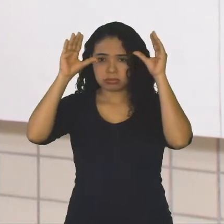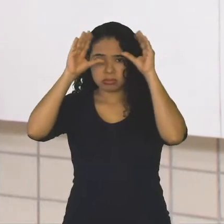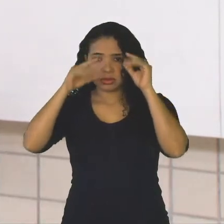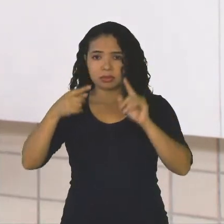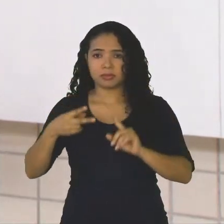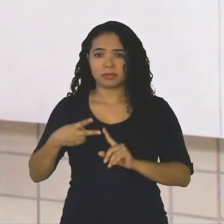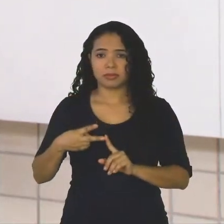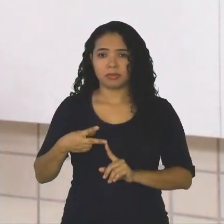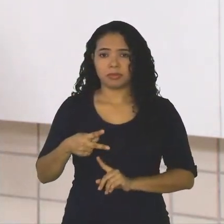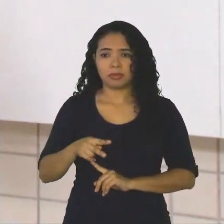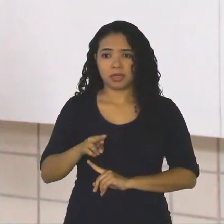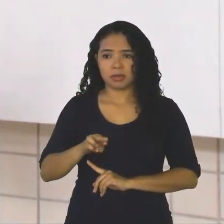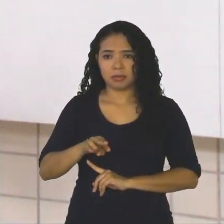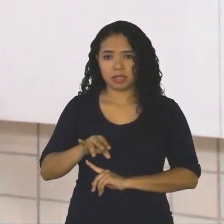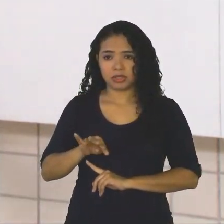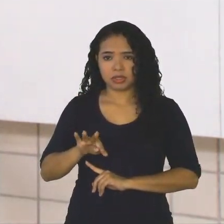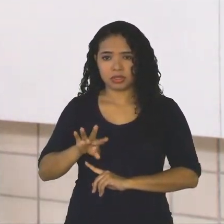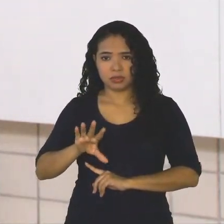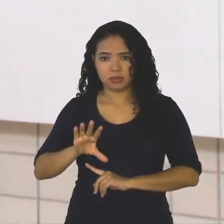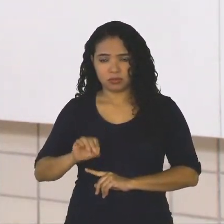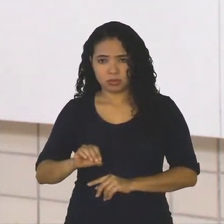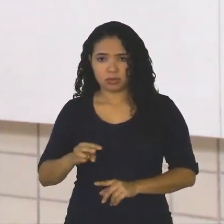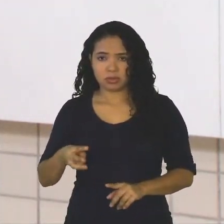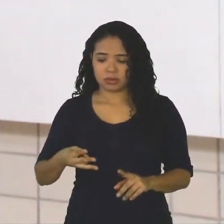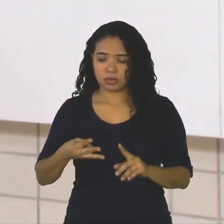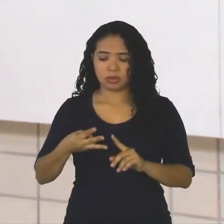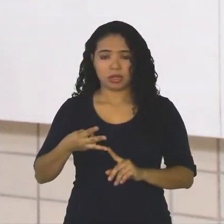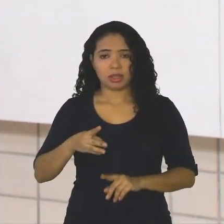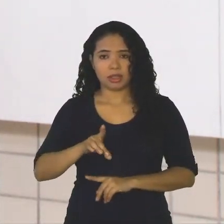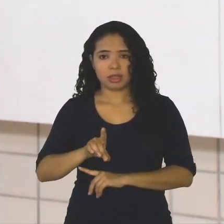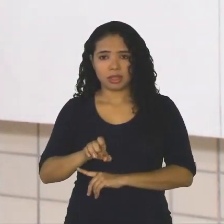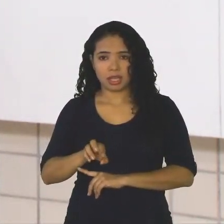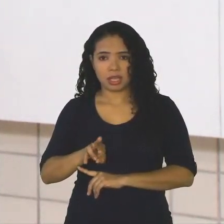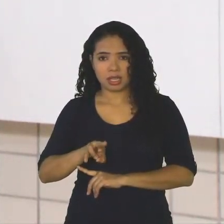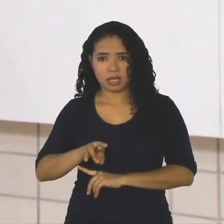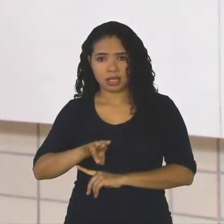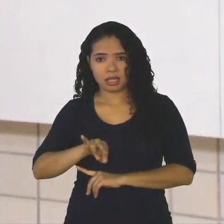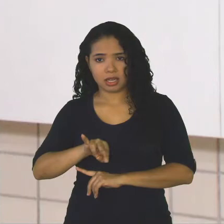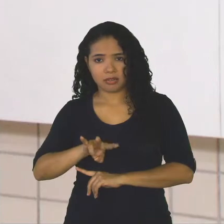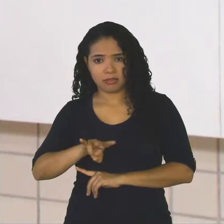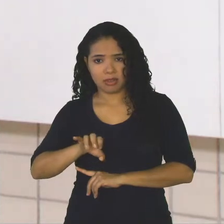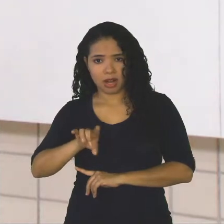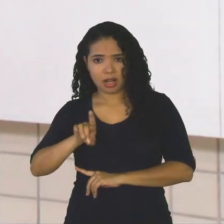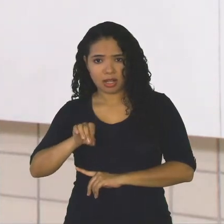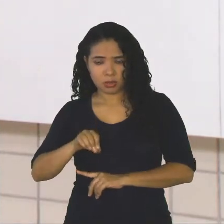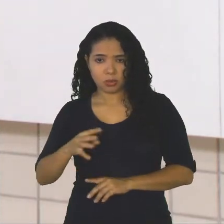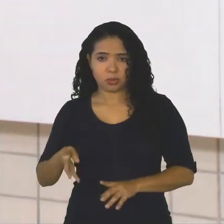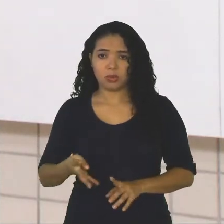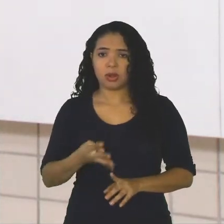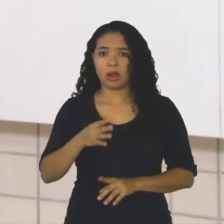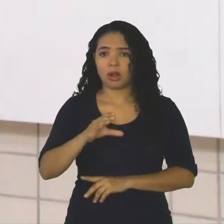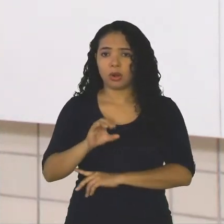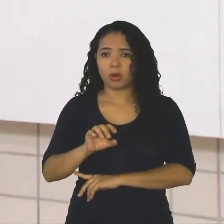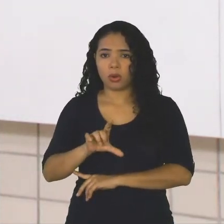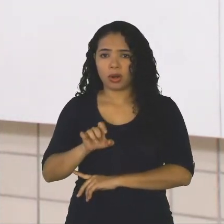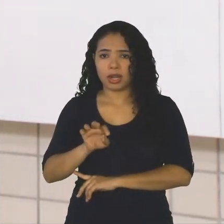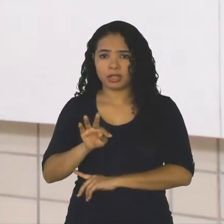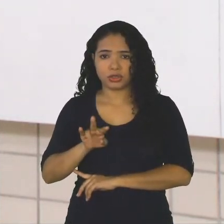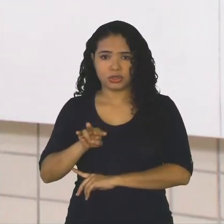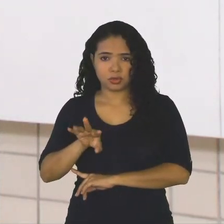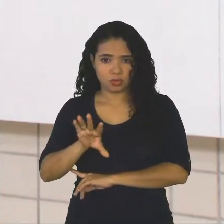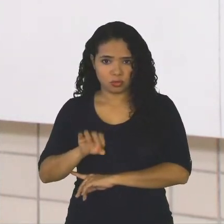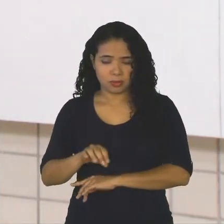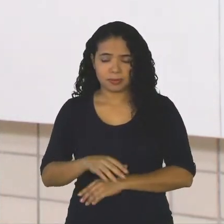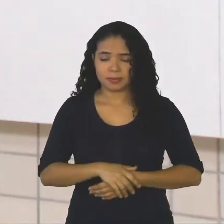o derivado e o coletivo, ok? E aí, vamos partir agora